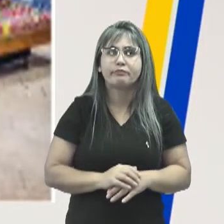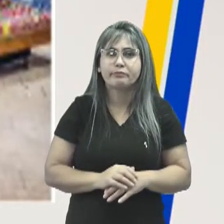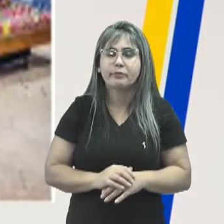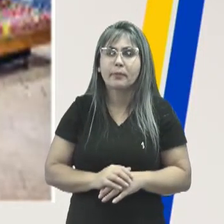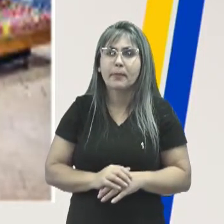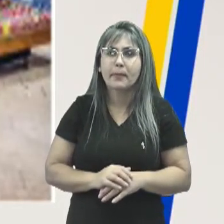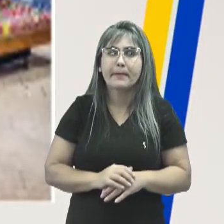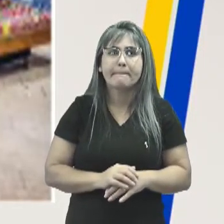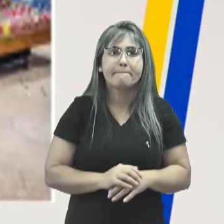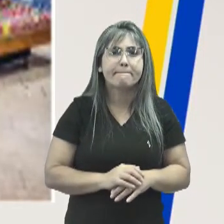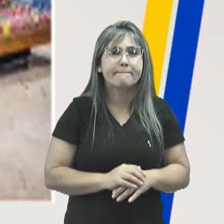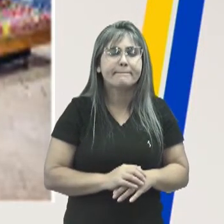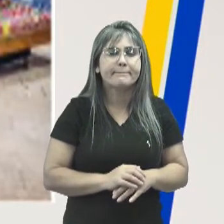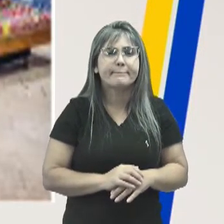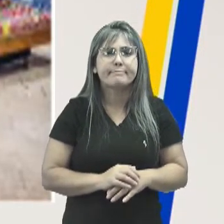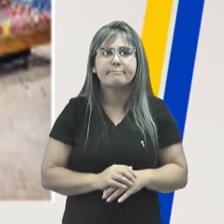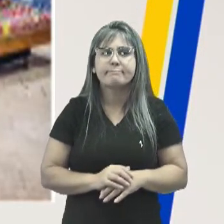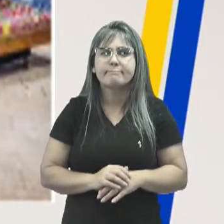bom?